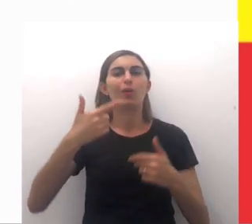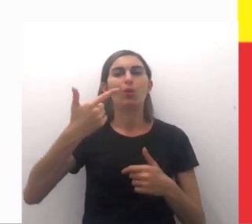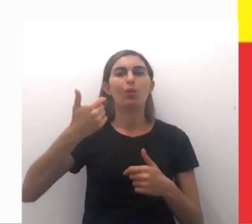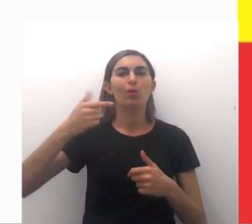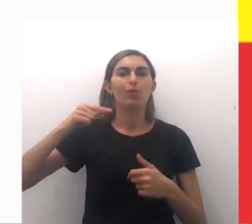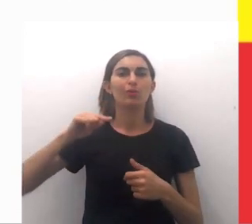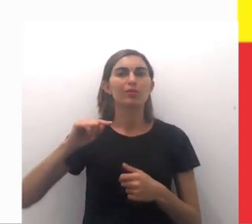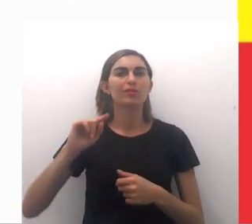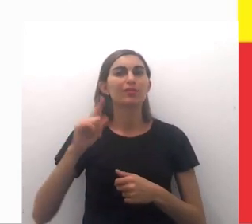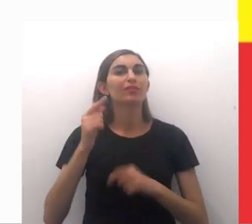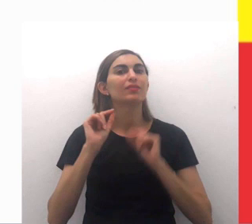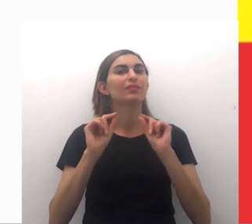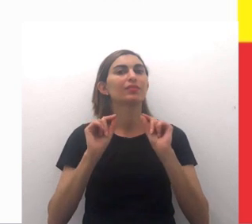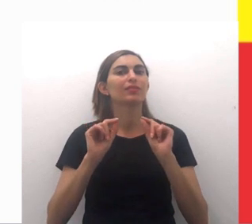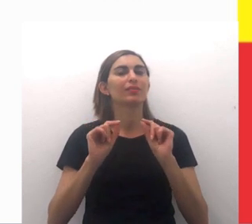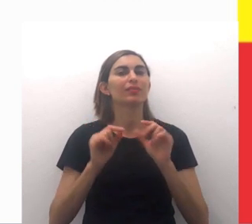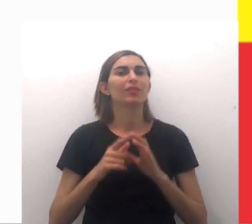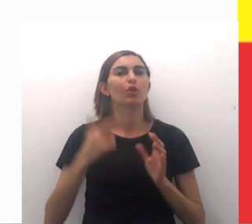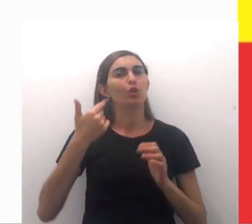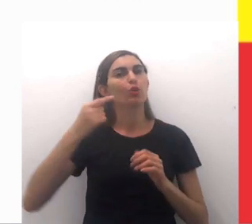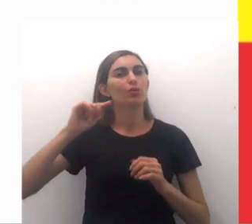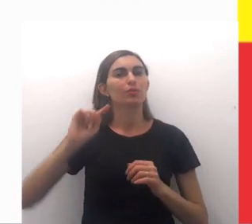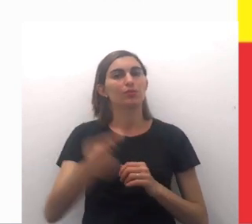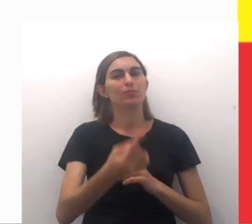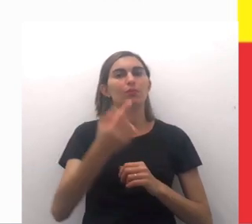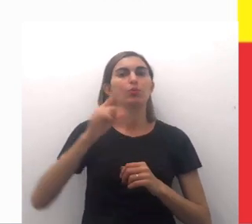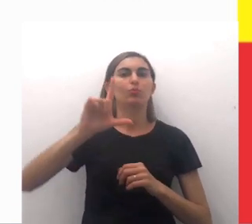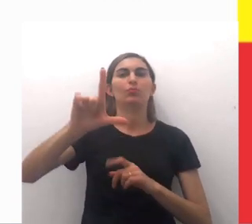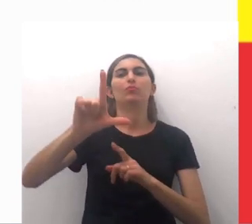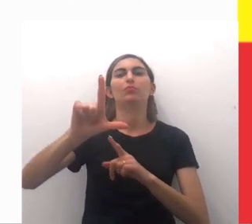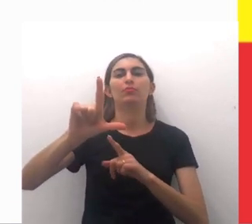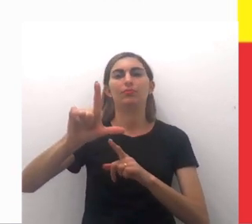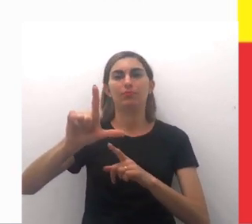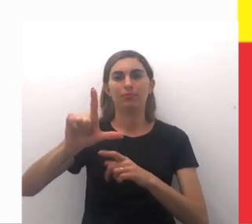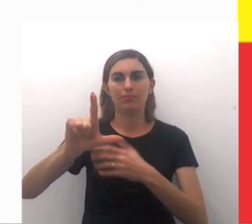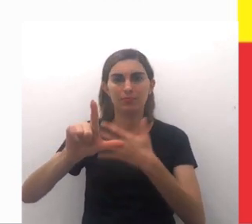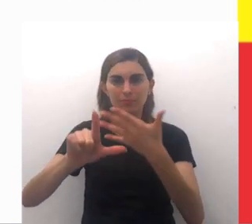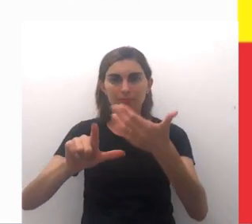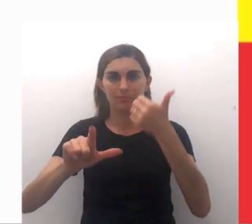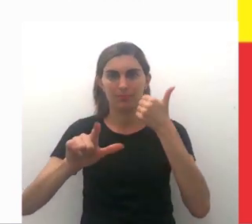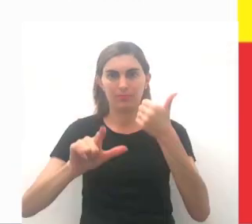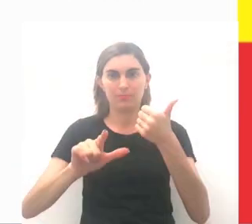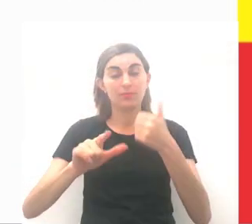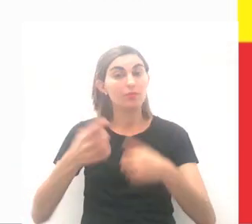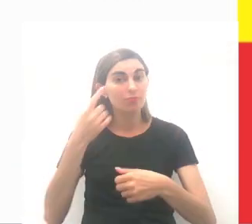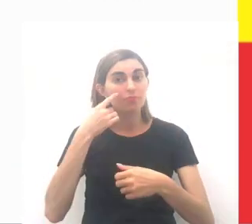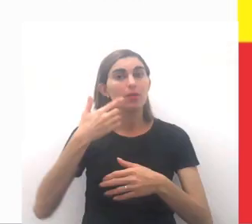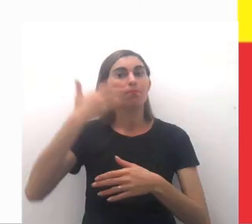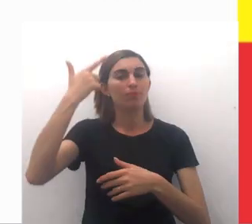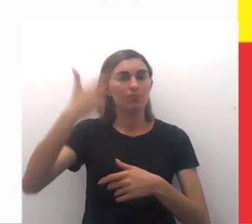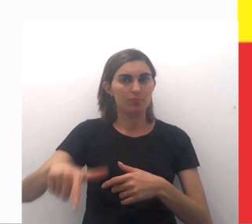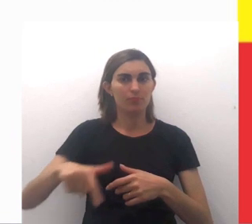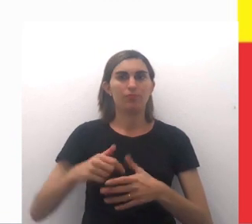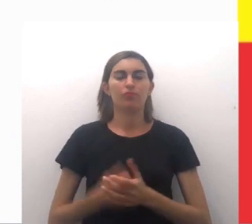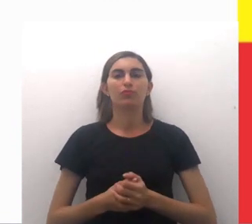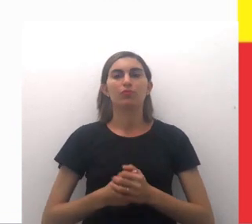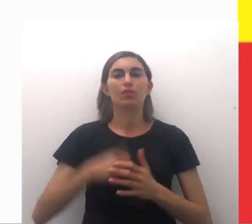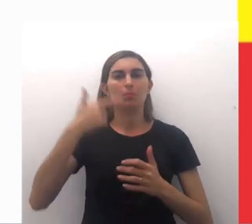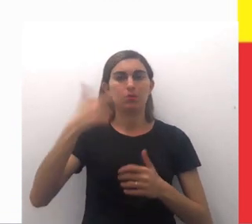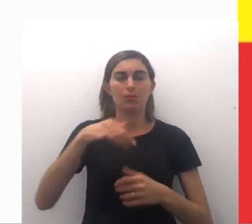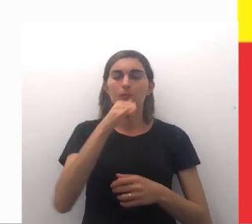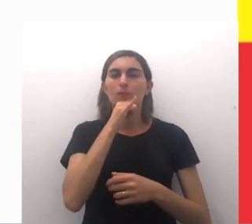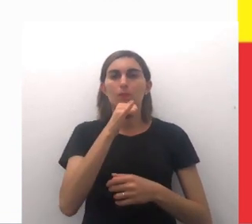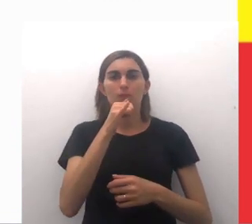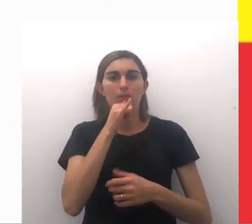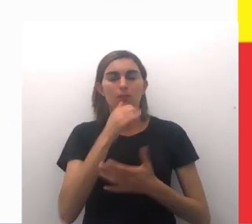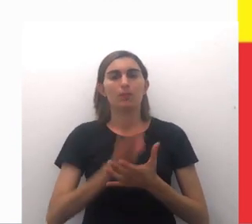cúbicos equivale a isso aí, 12.000 litros. Beleza? Vamos para mais uma questãozinha, nesse caso,